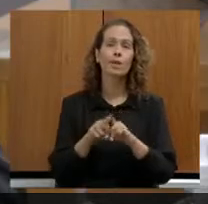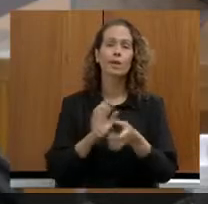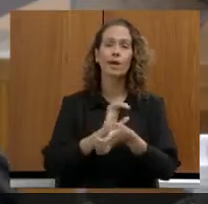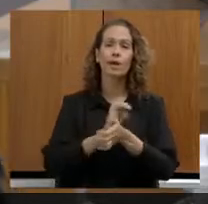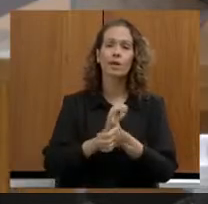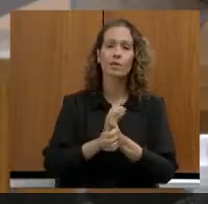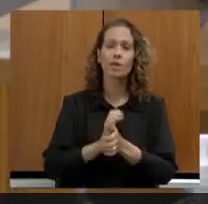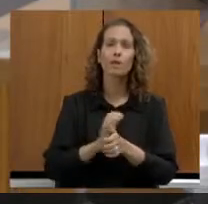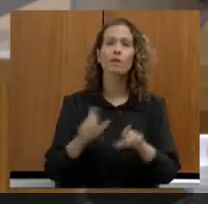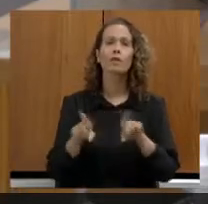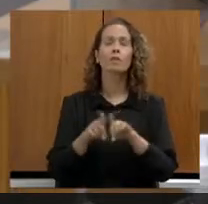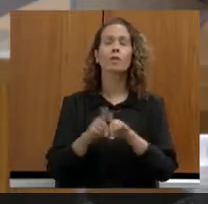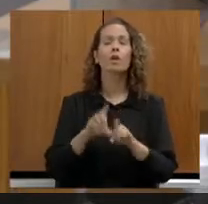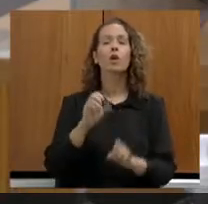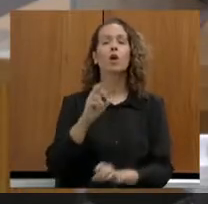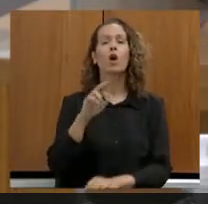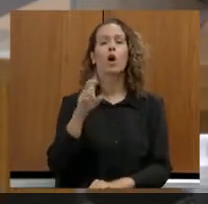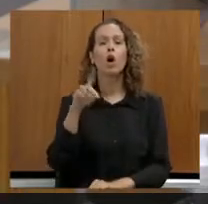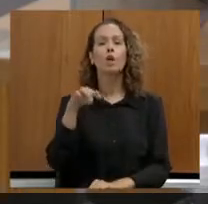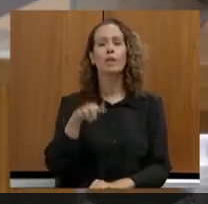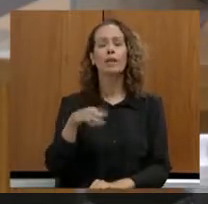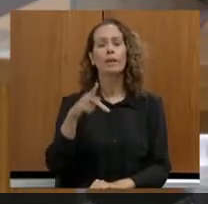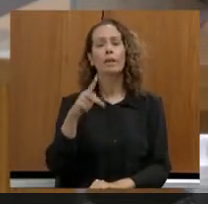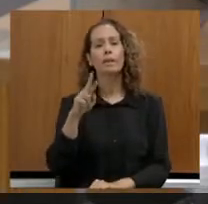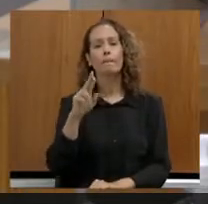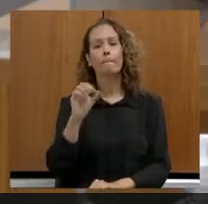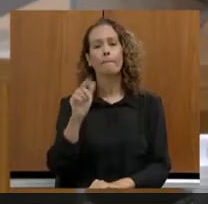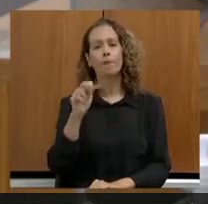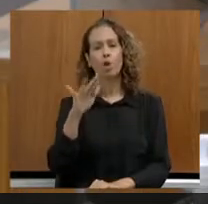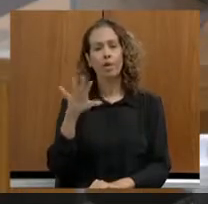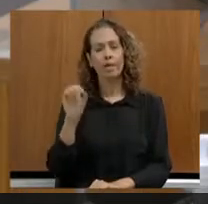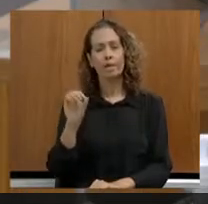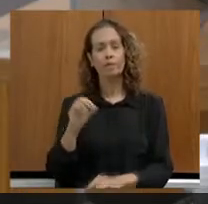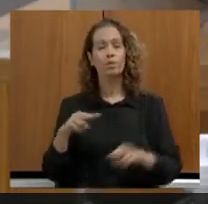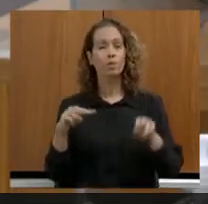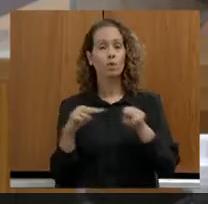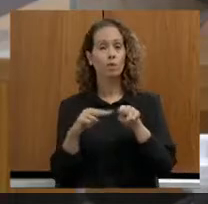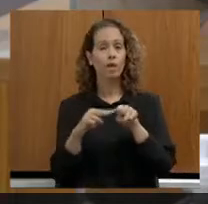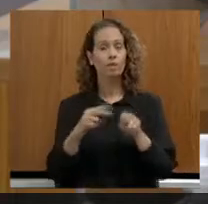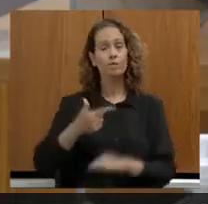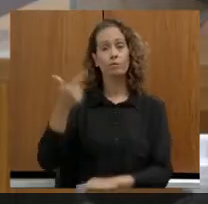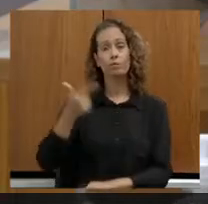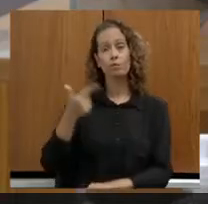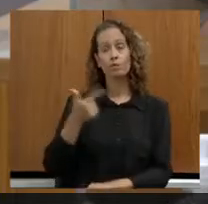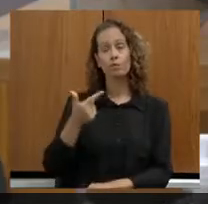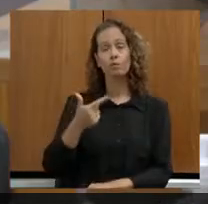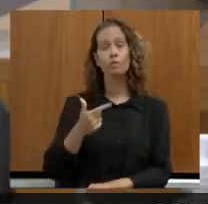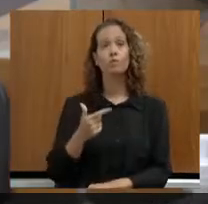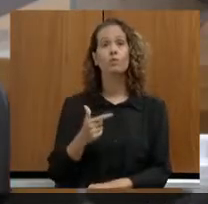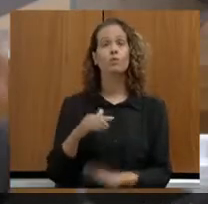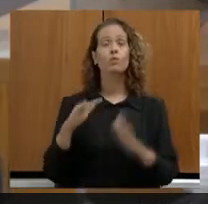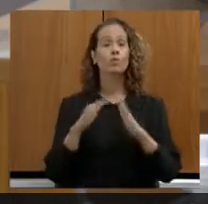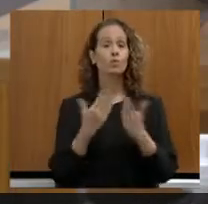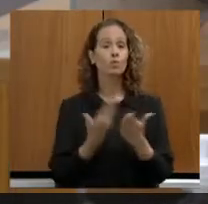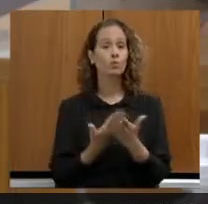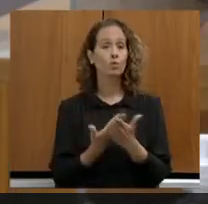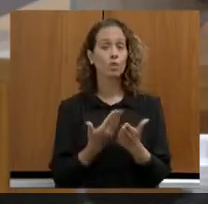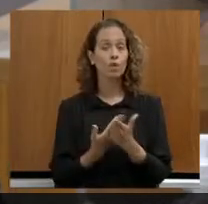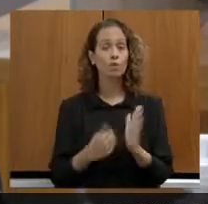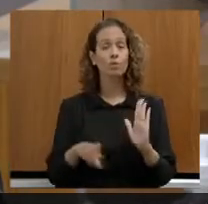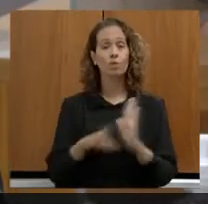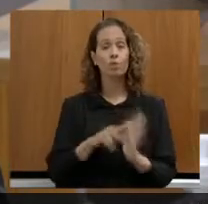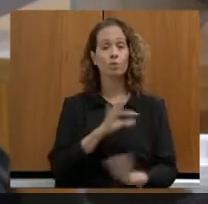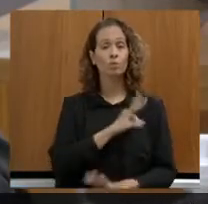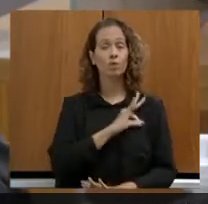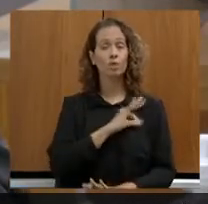Ordem e Progresso em Uberaba que seria o segundo a segundo colégio no estado de Minas Gerais que é um colégio da